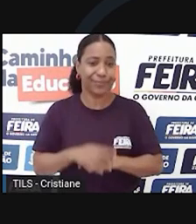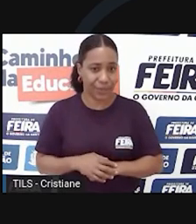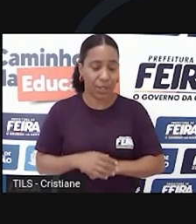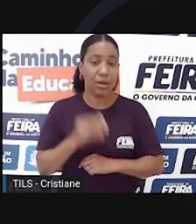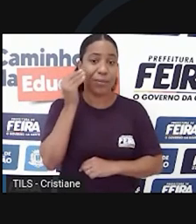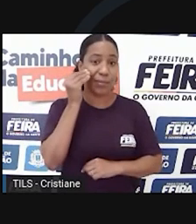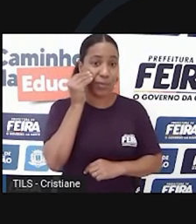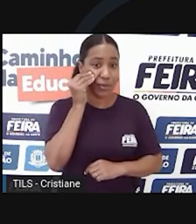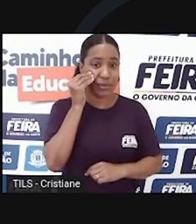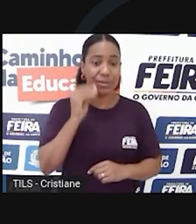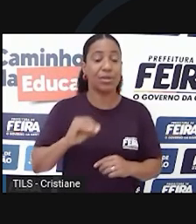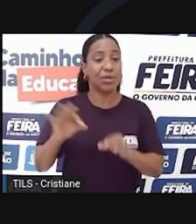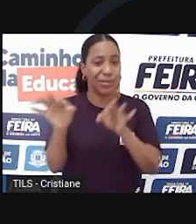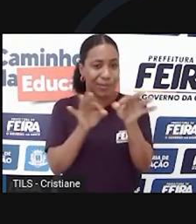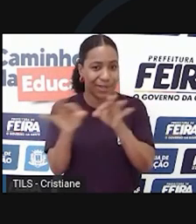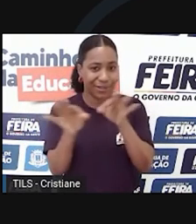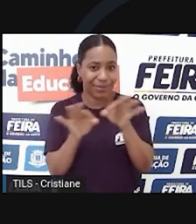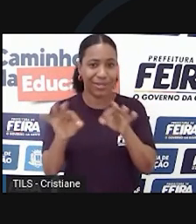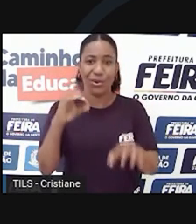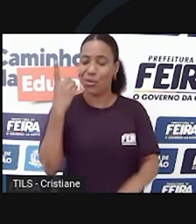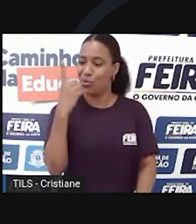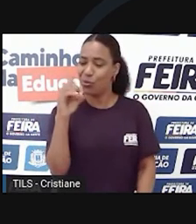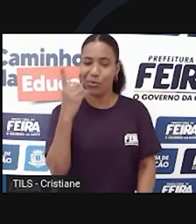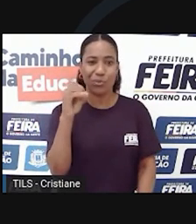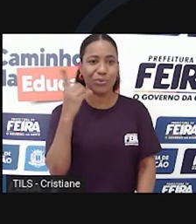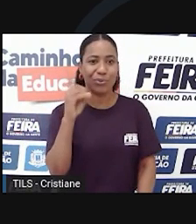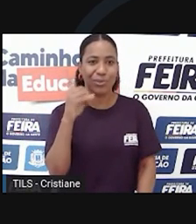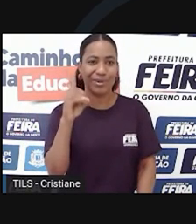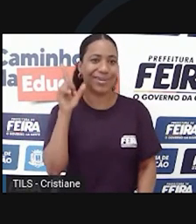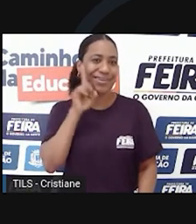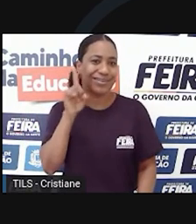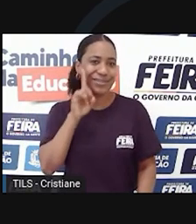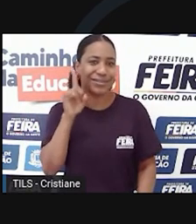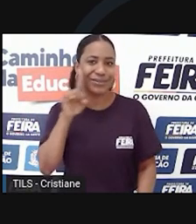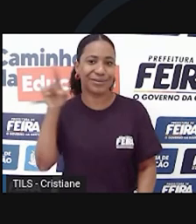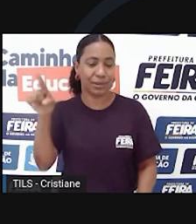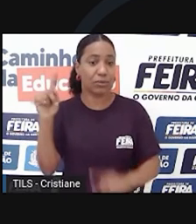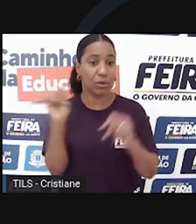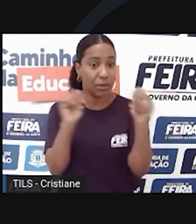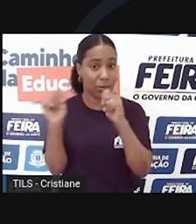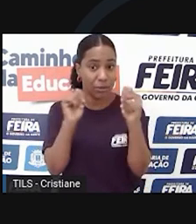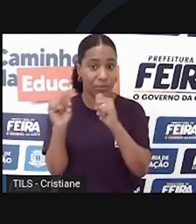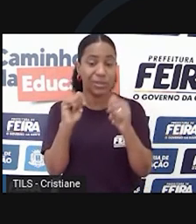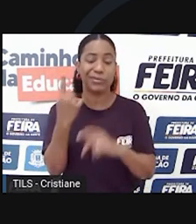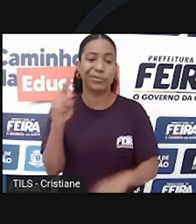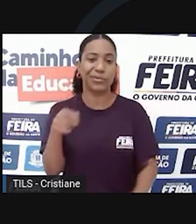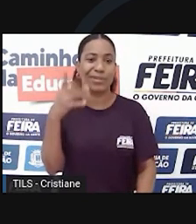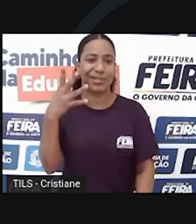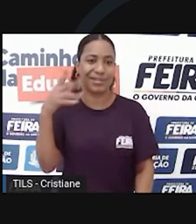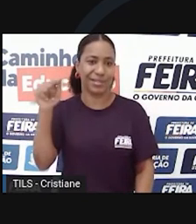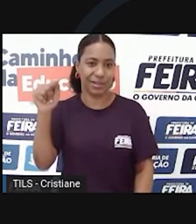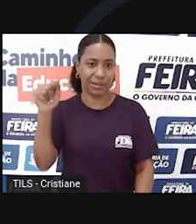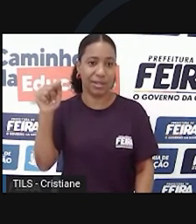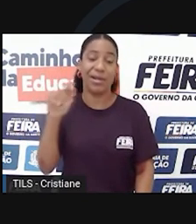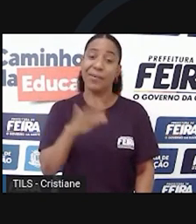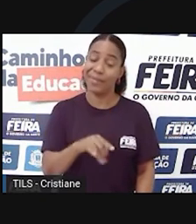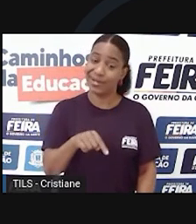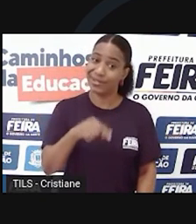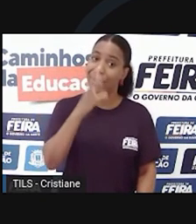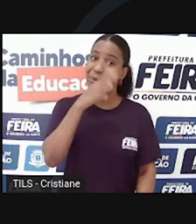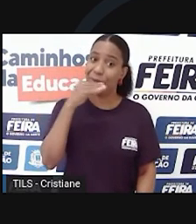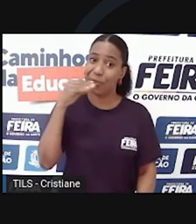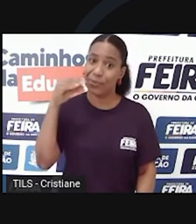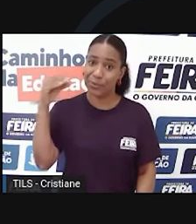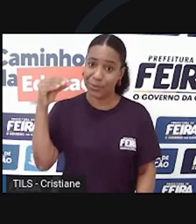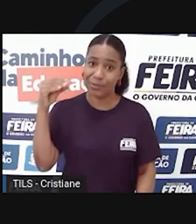familiar, poupa-se $1,47 em assistência médica. Quando esse investimento é feito nas adolescentes, para